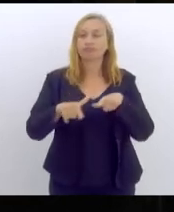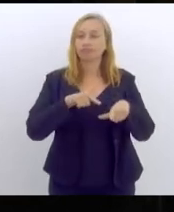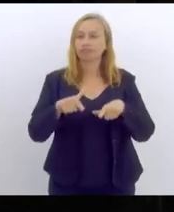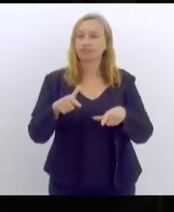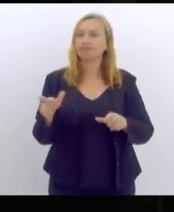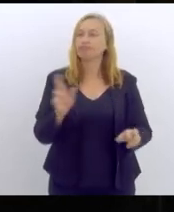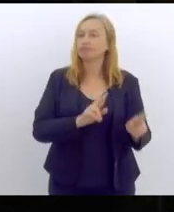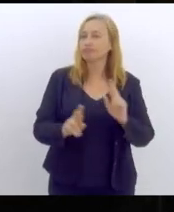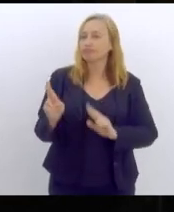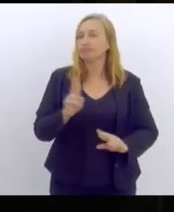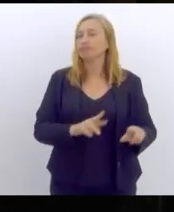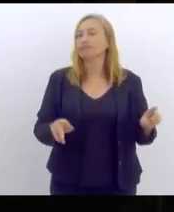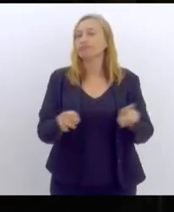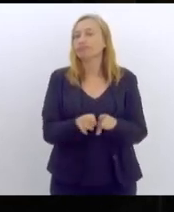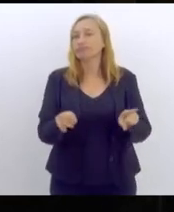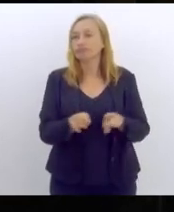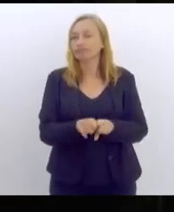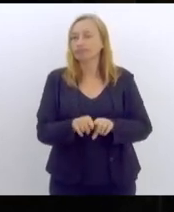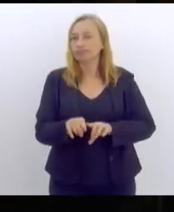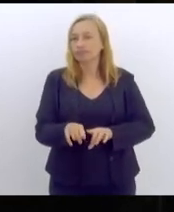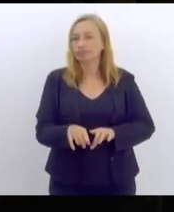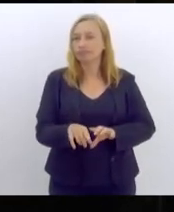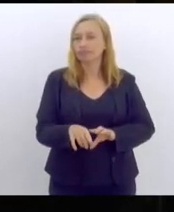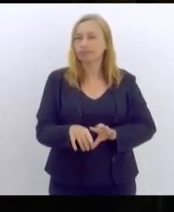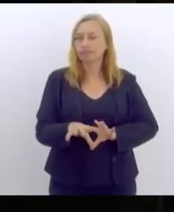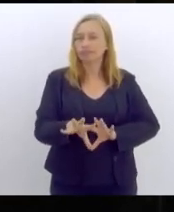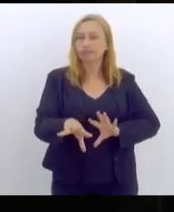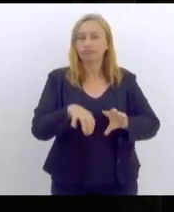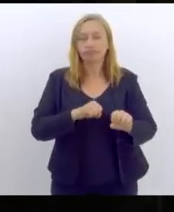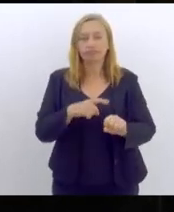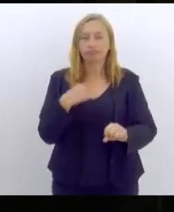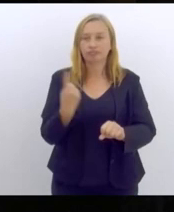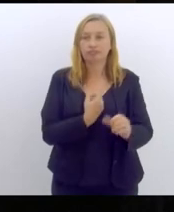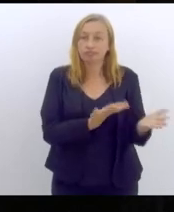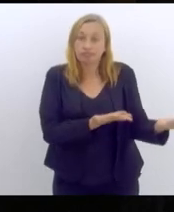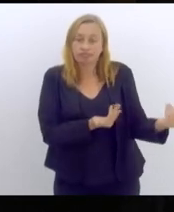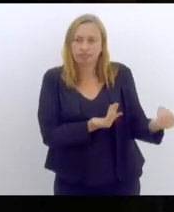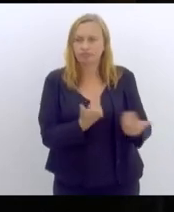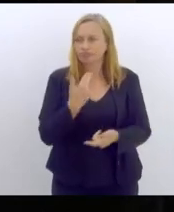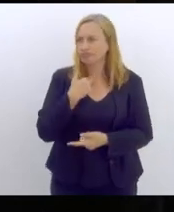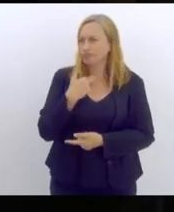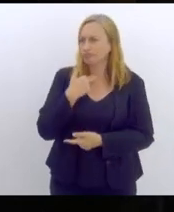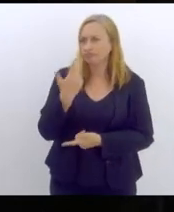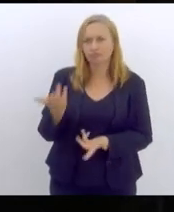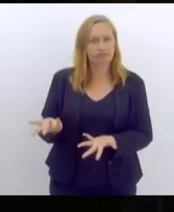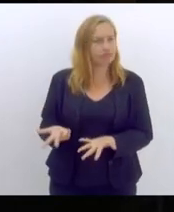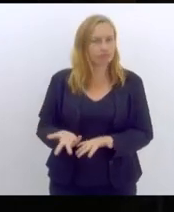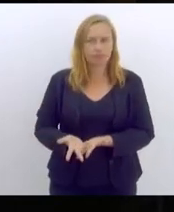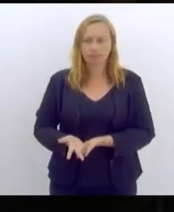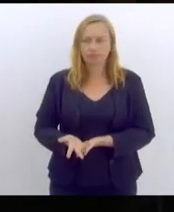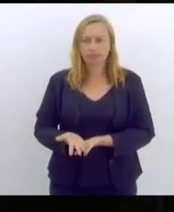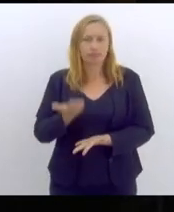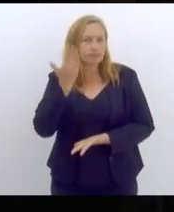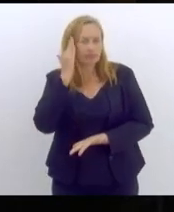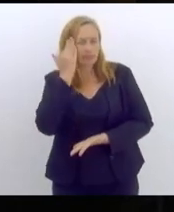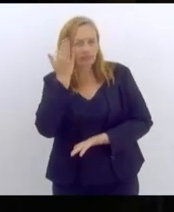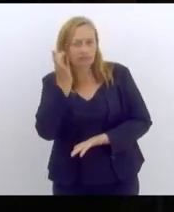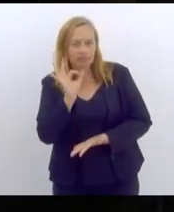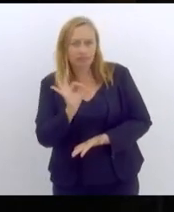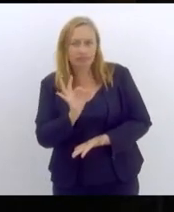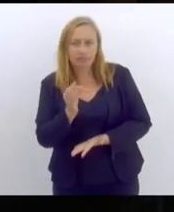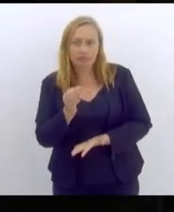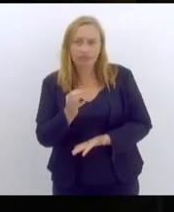relação também à formação dos nossos jovens, porque nós não podemos entender o desenvolvimento social sem